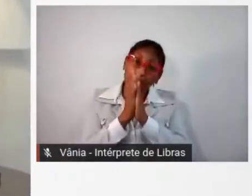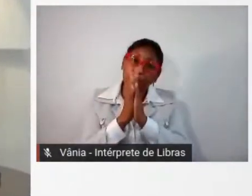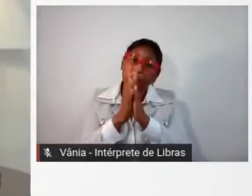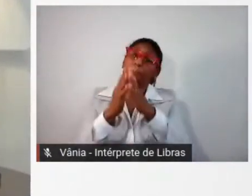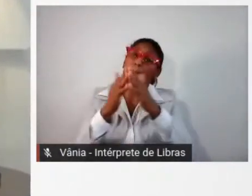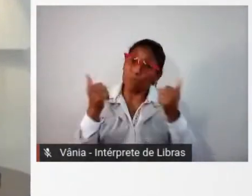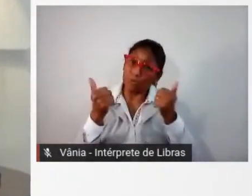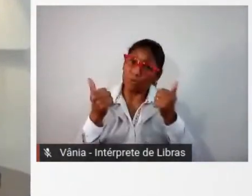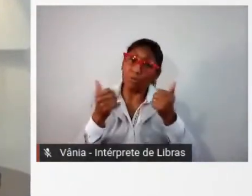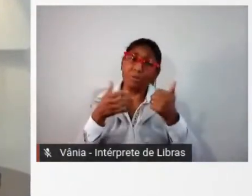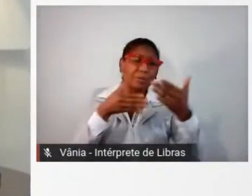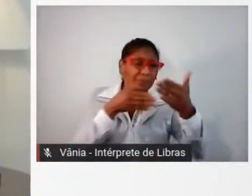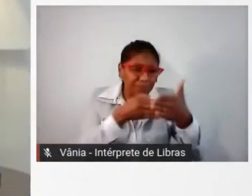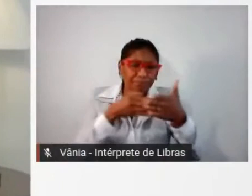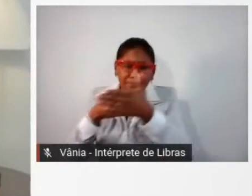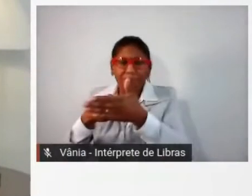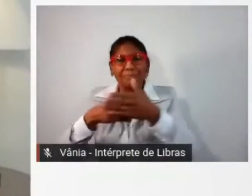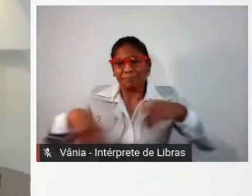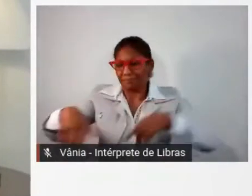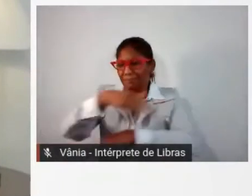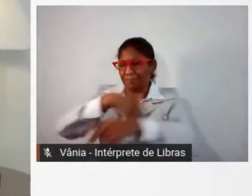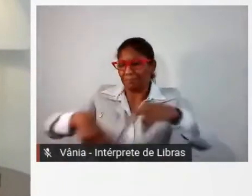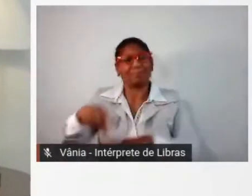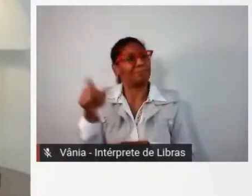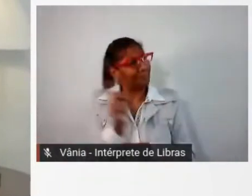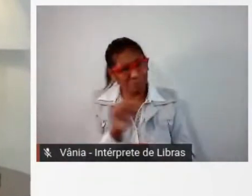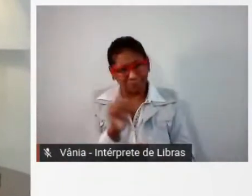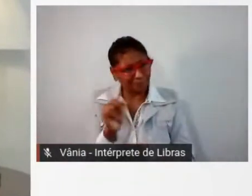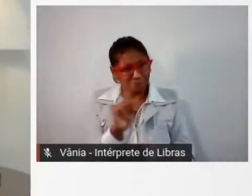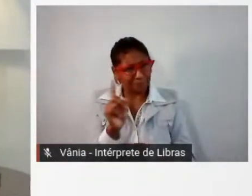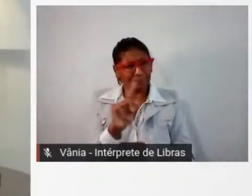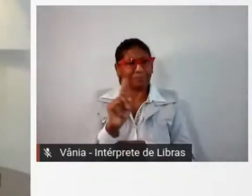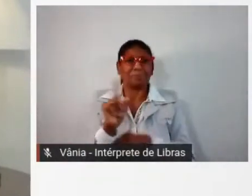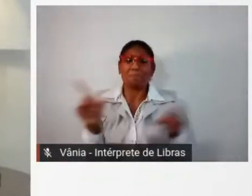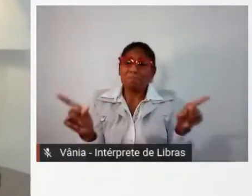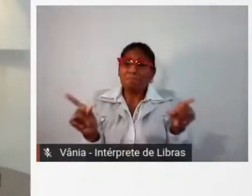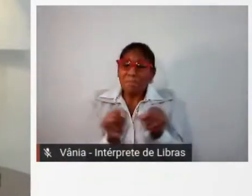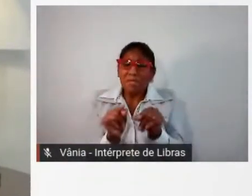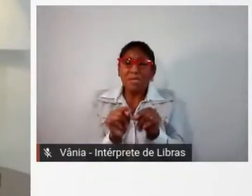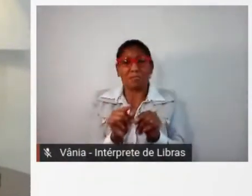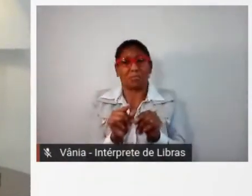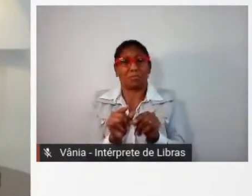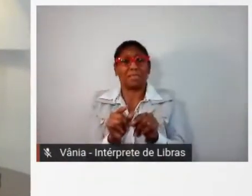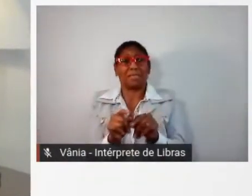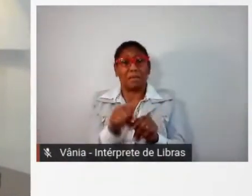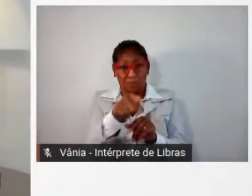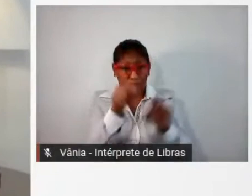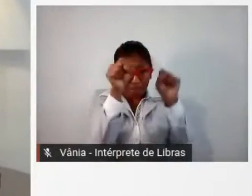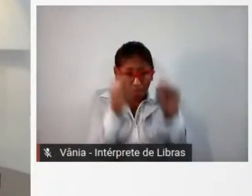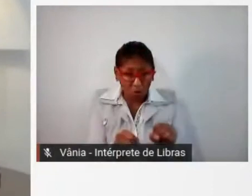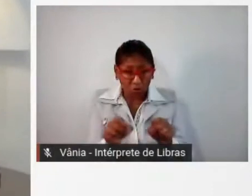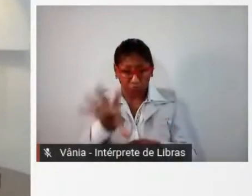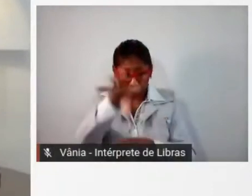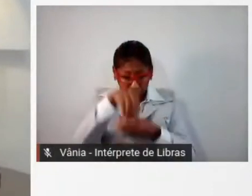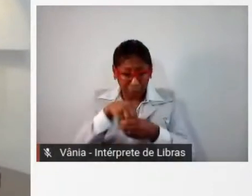que restrinja a sua circulação ao mínimo necessário. Se puder ficar em casa, que